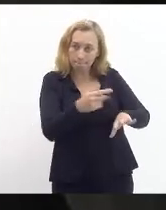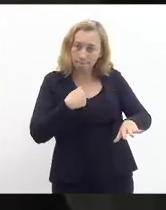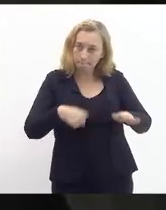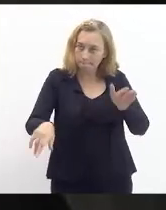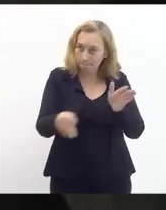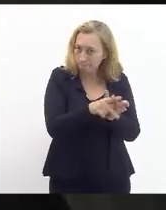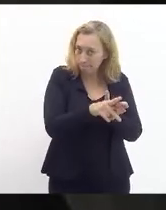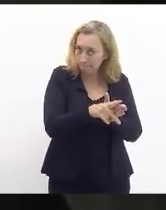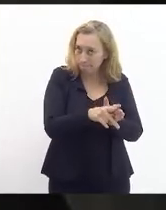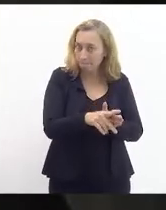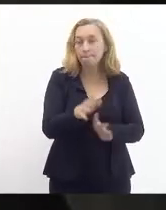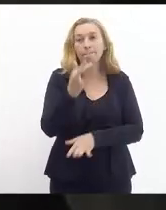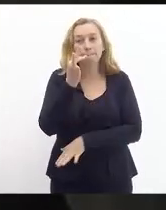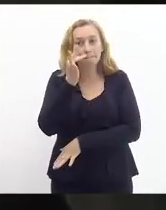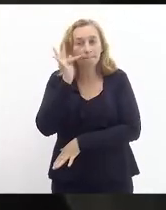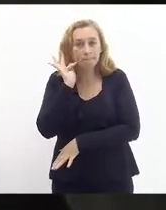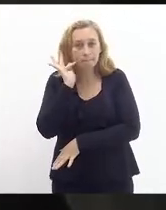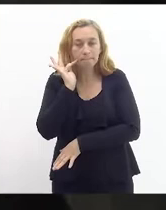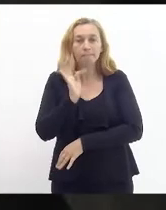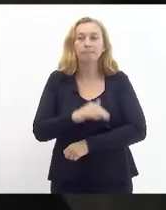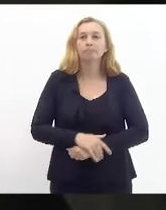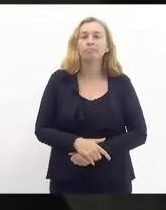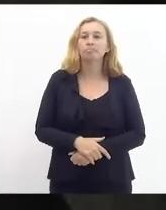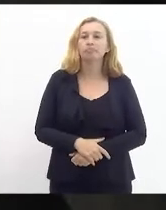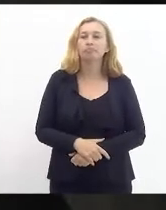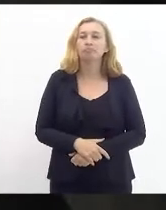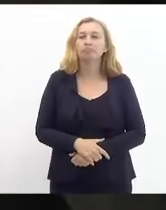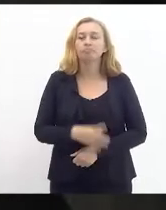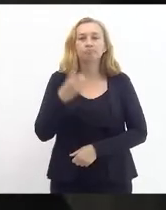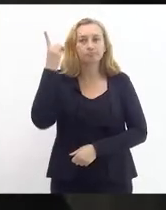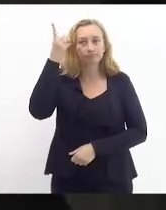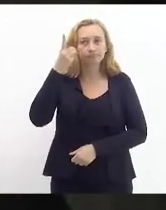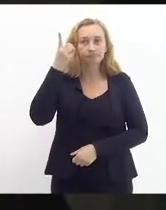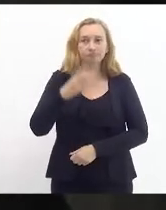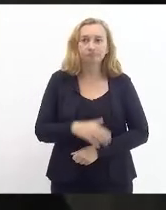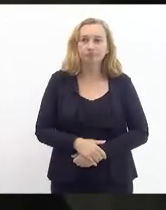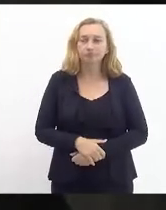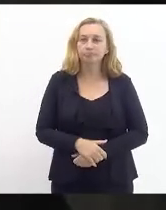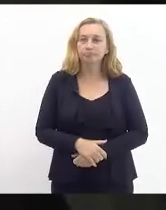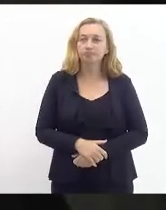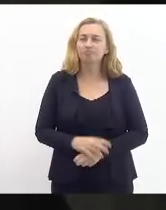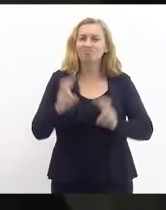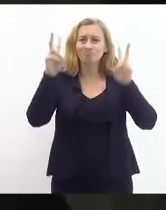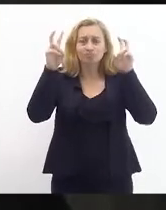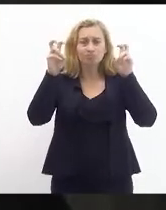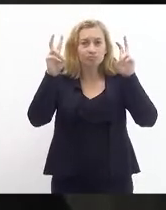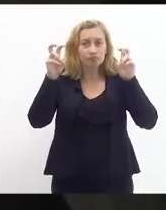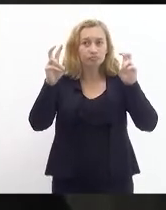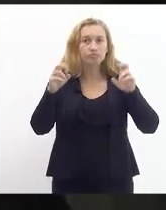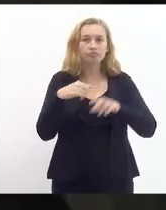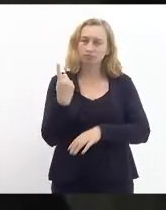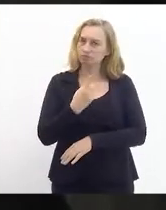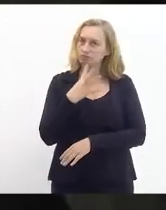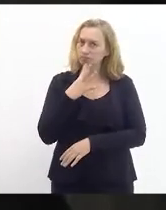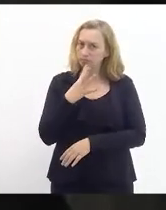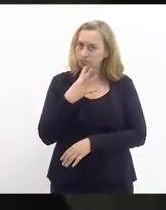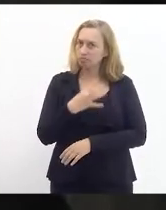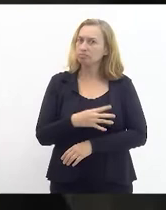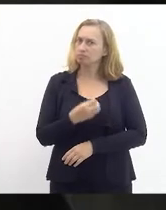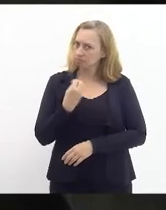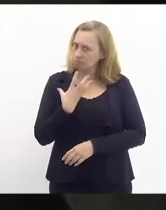sou membro presidido presidida pelo Deputado Flávio serafini que tratou de um tema que nós conhecemos